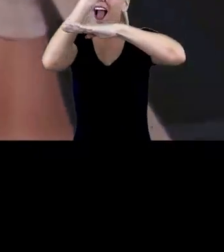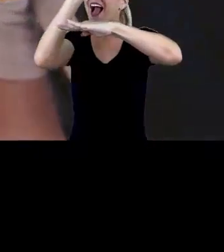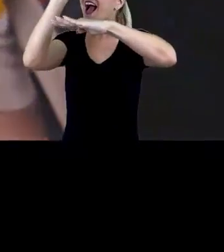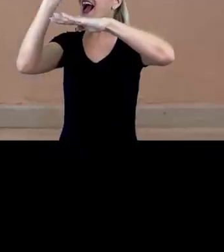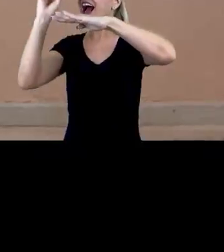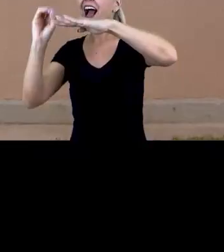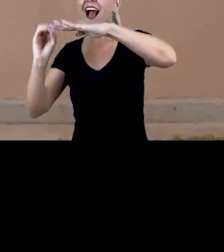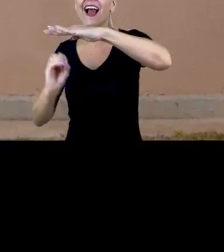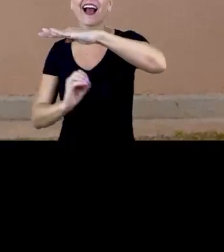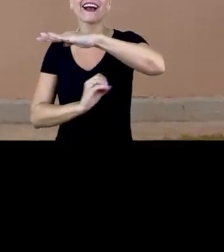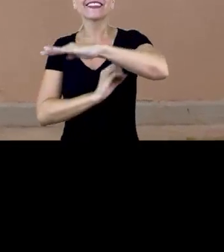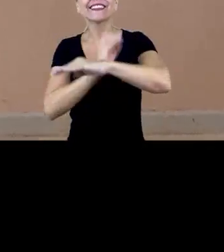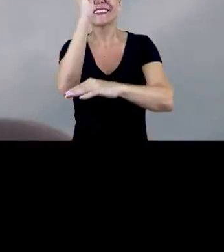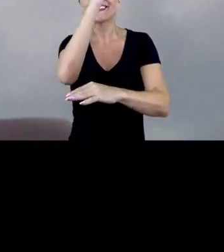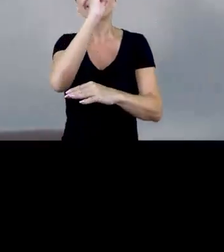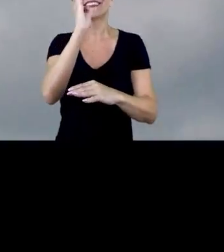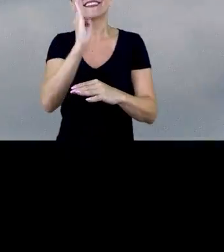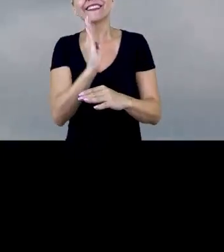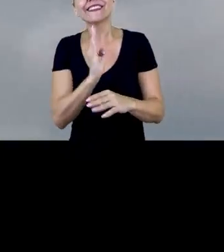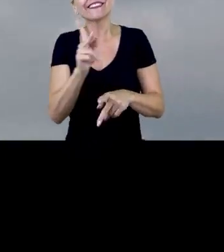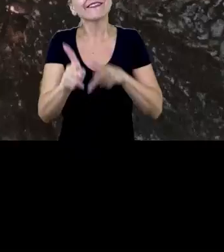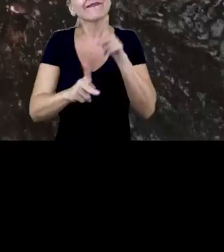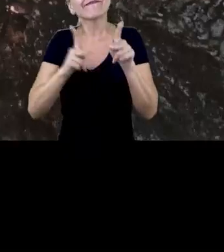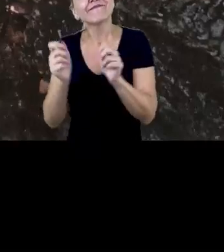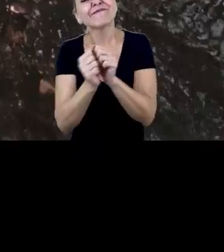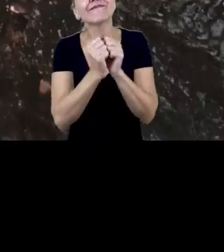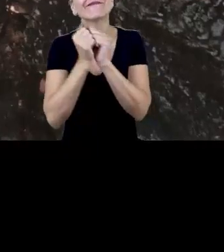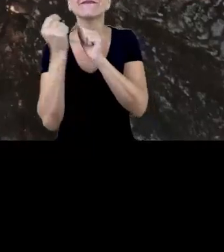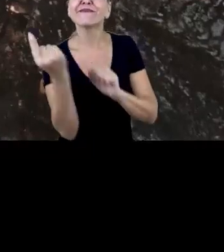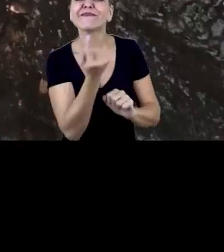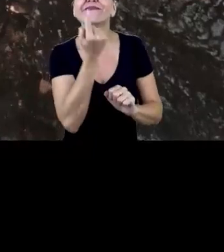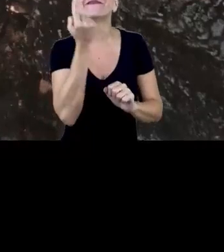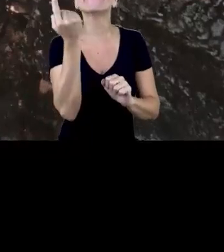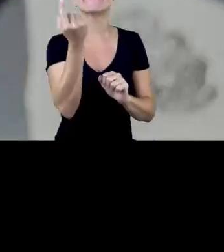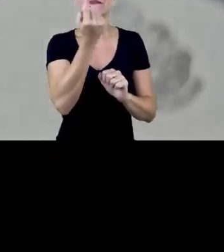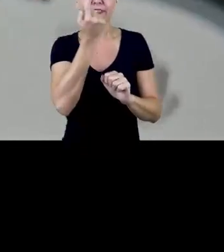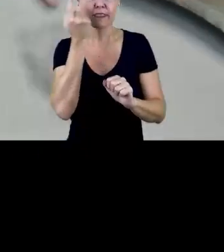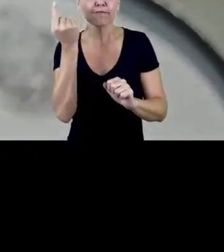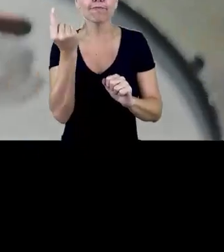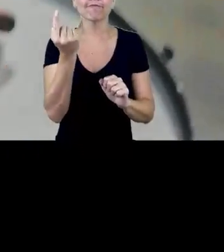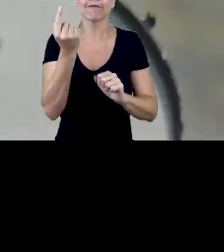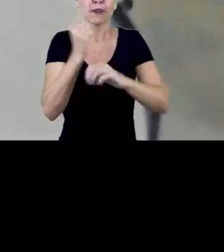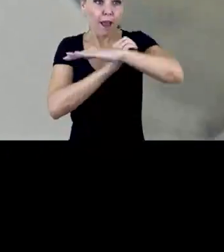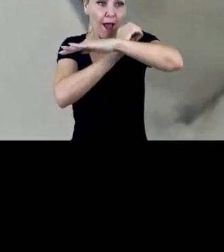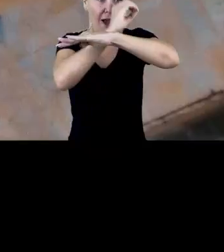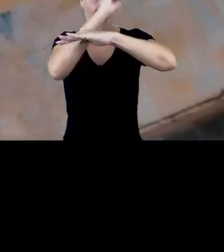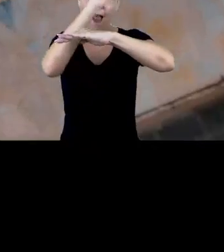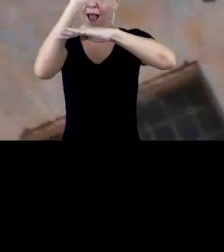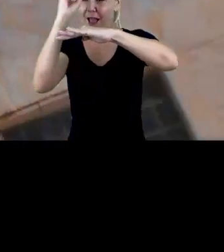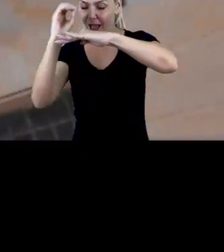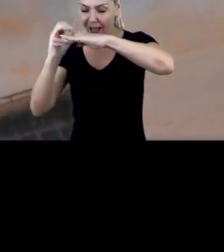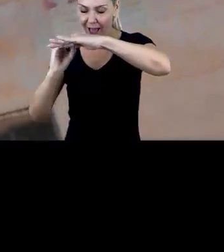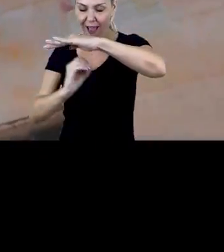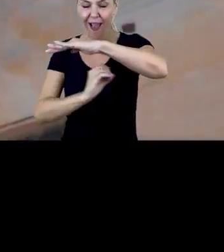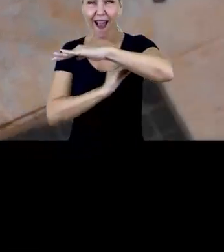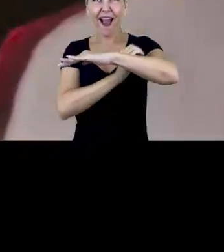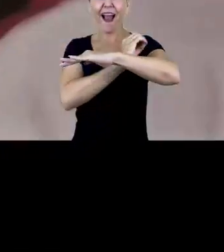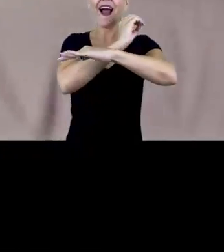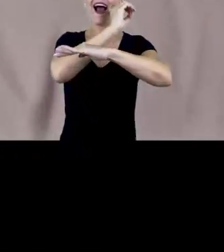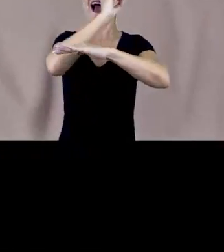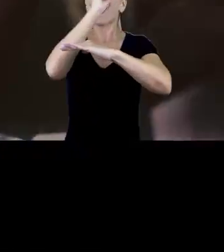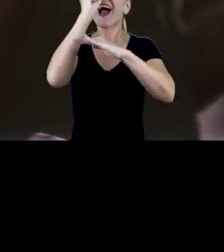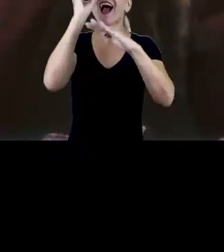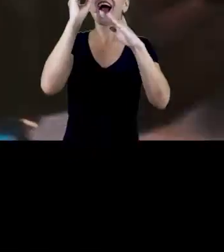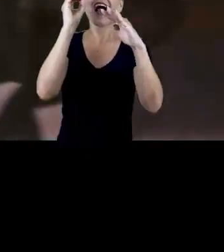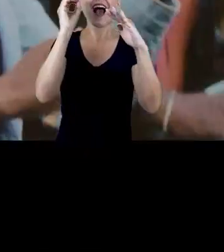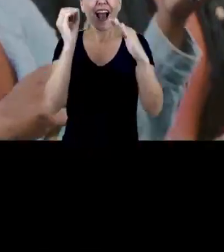Quero ver um novo dia, o Brasil e um só povo. Quero ver